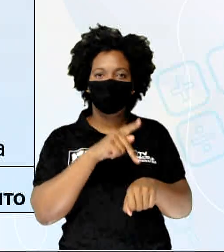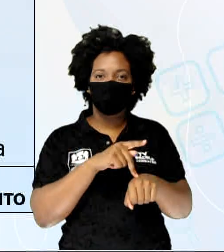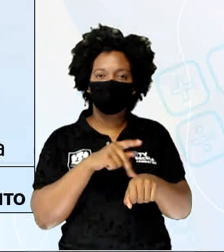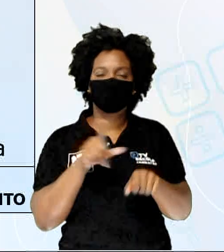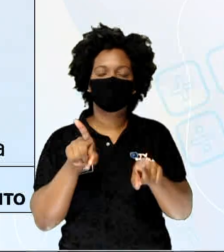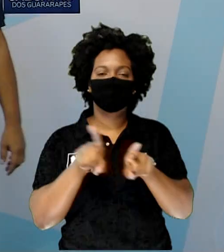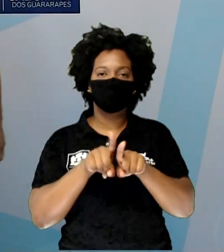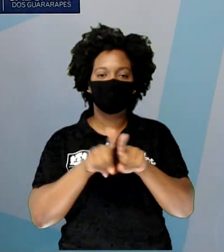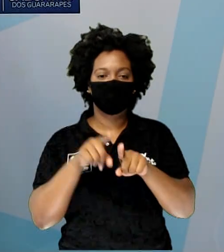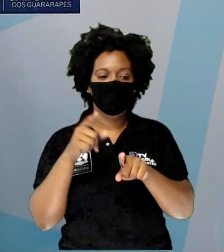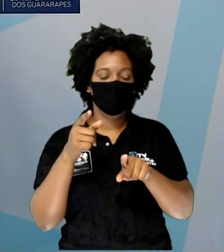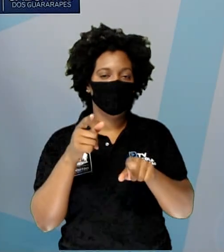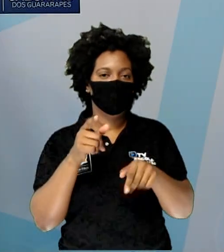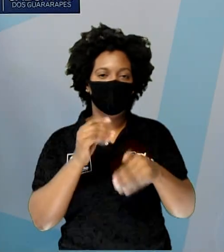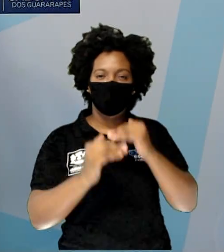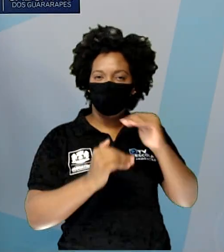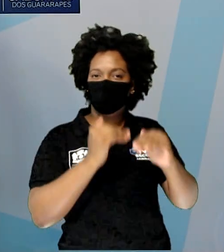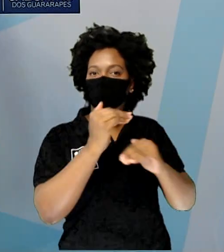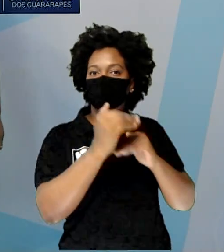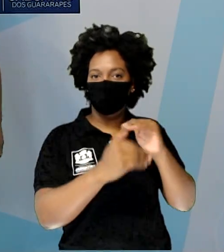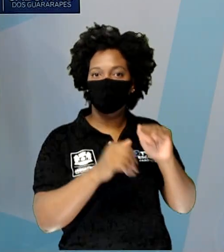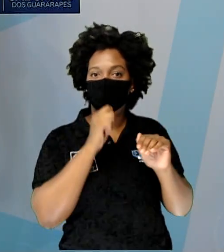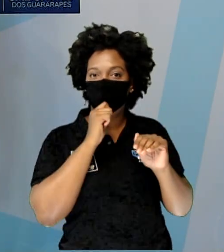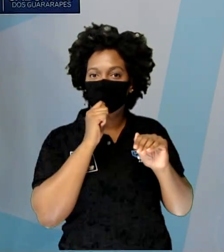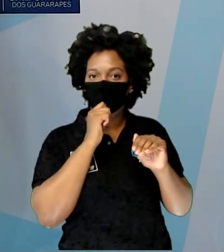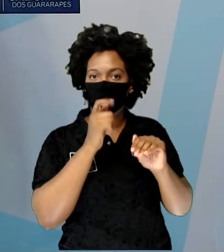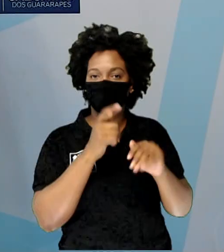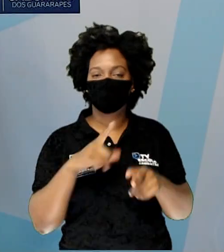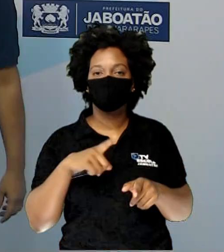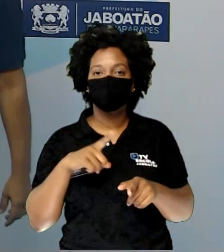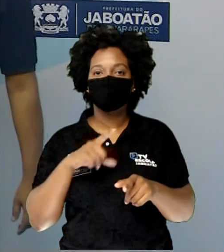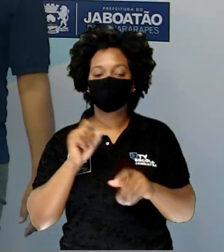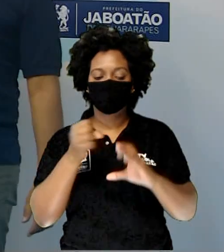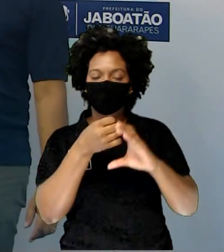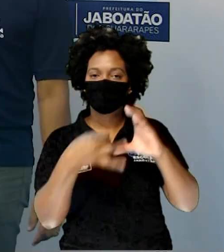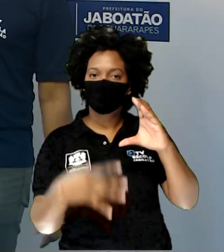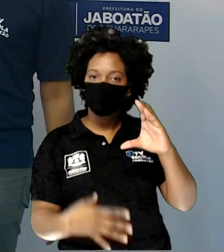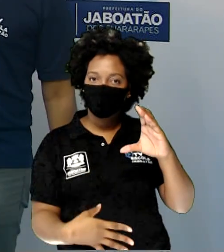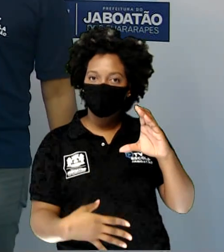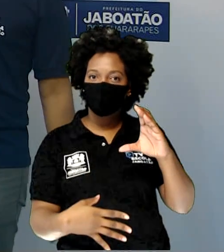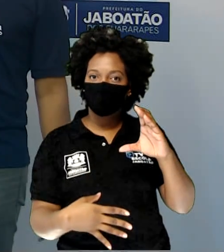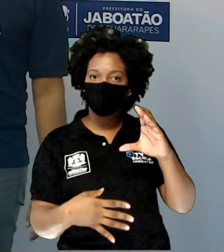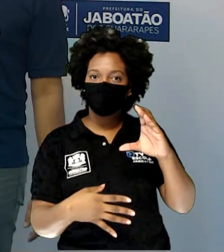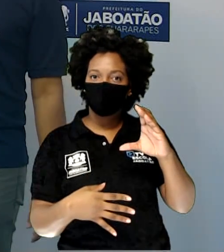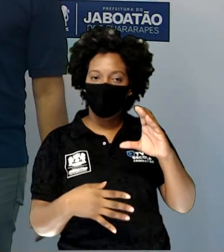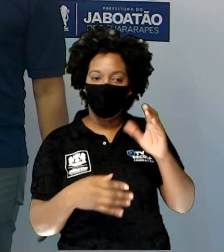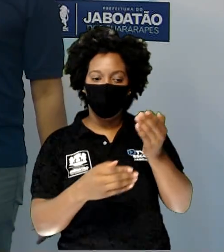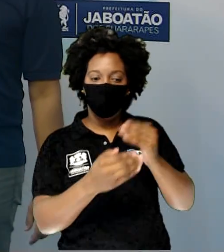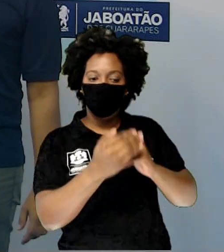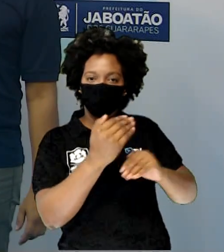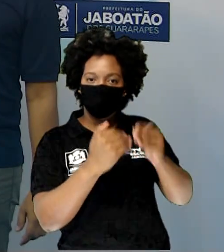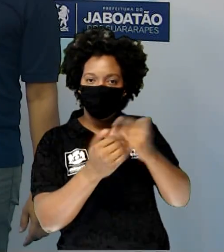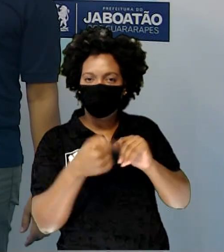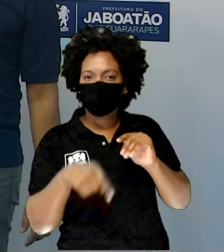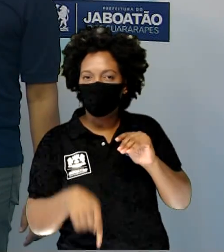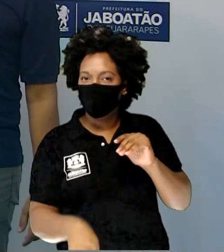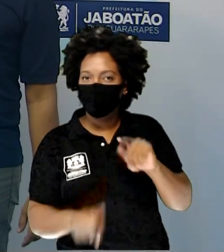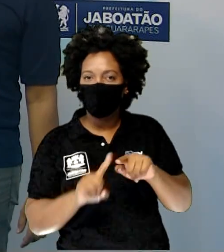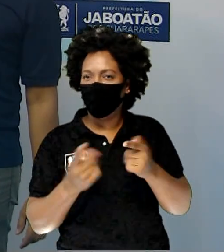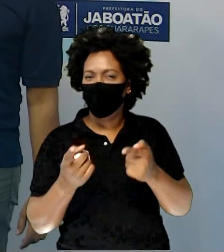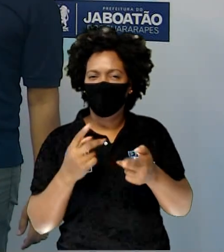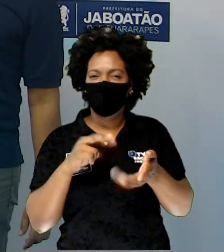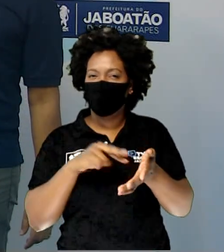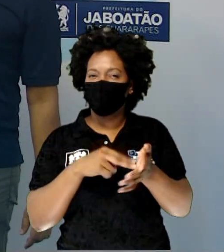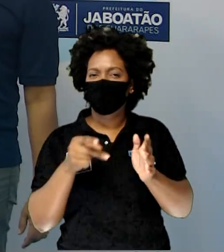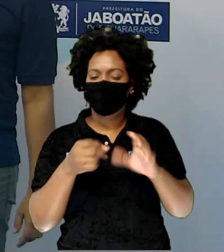porque, dá um foquinho aqui, a gente vai ter aqui características do subdesenvolvimento, mas isso não quer dizer que